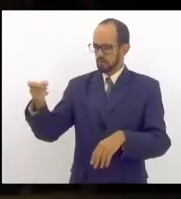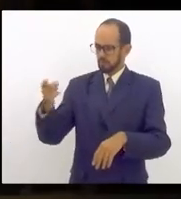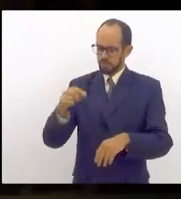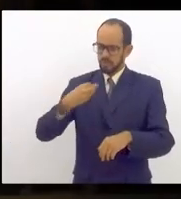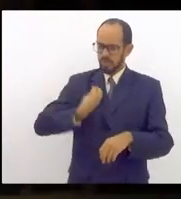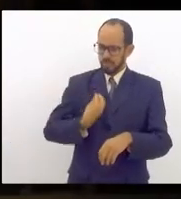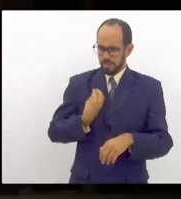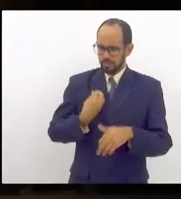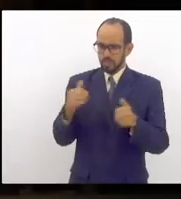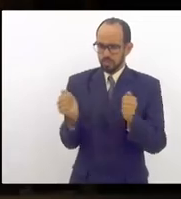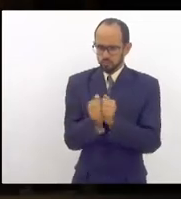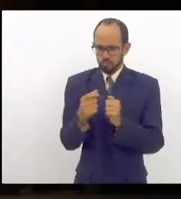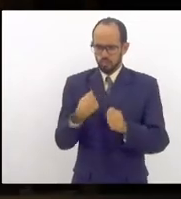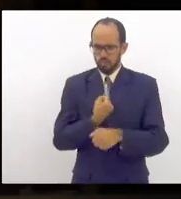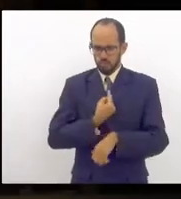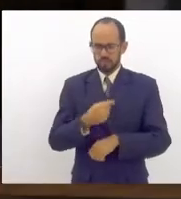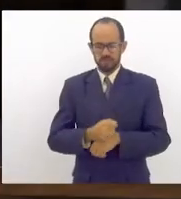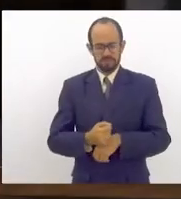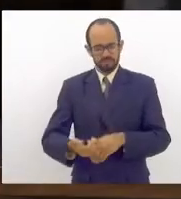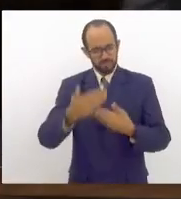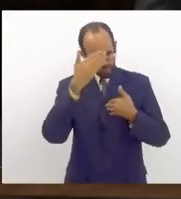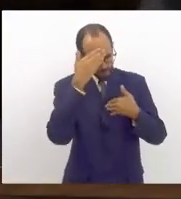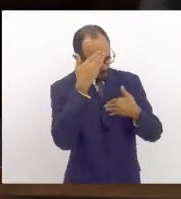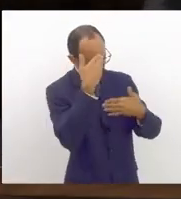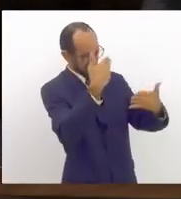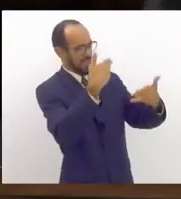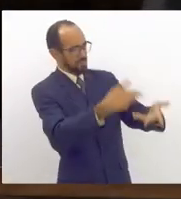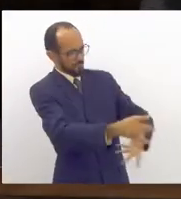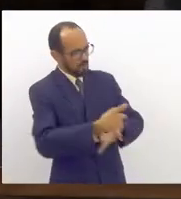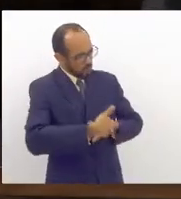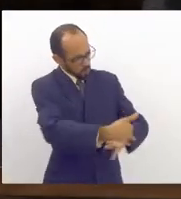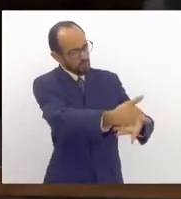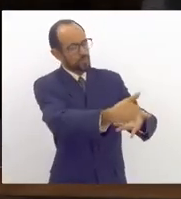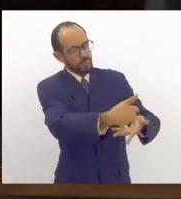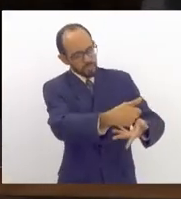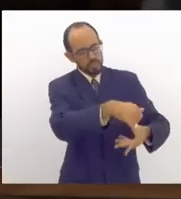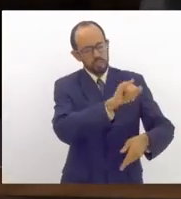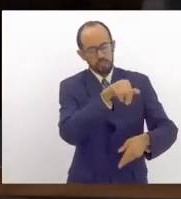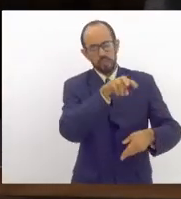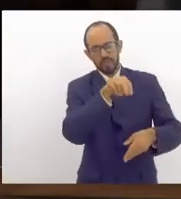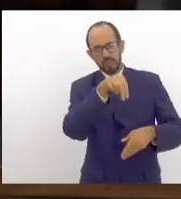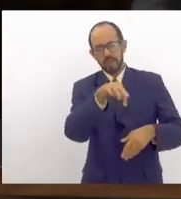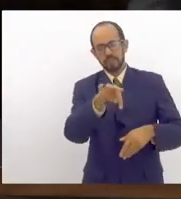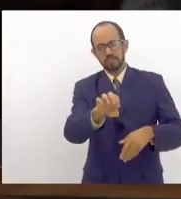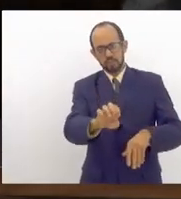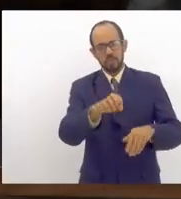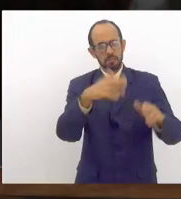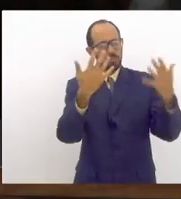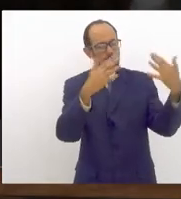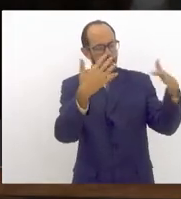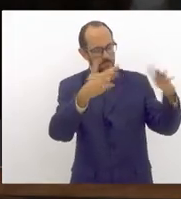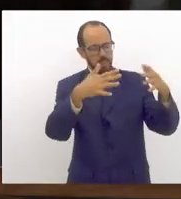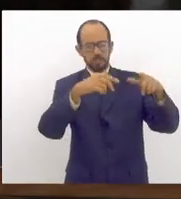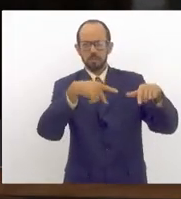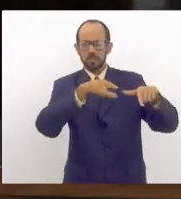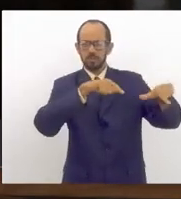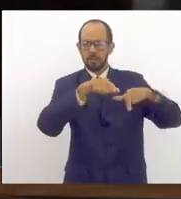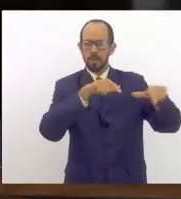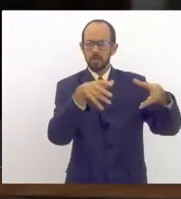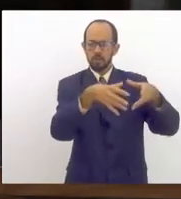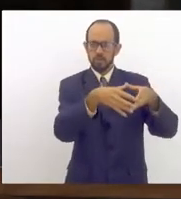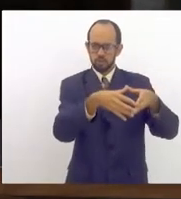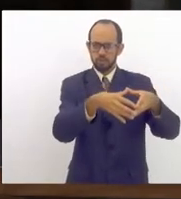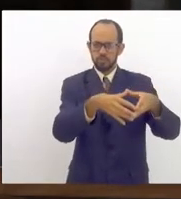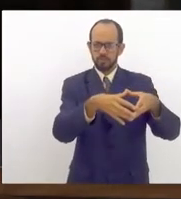novo lá com a gente tá obrigada pelo convite Parabéns lá pelo trabalho coletivo das mulheres Quero